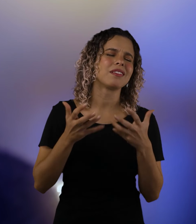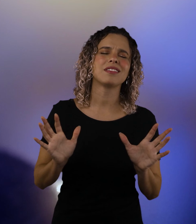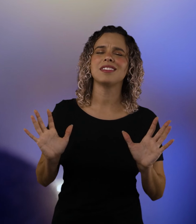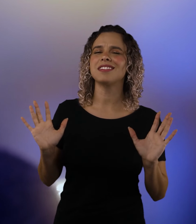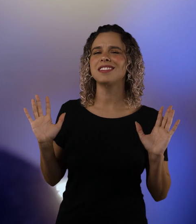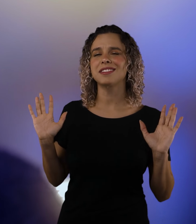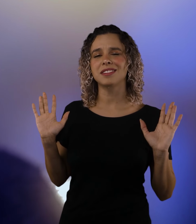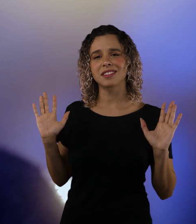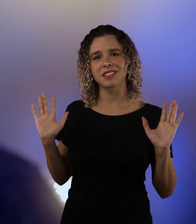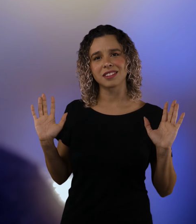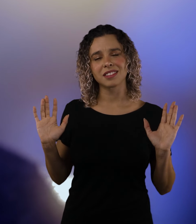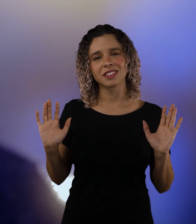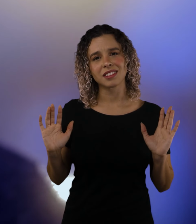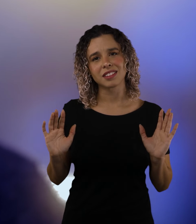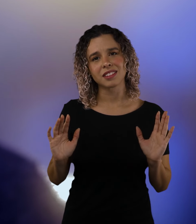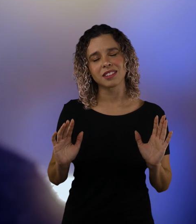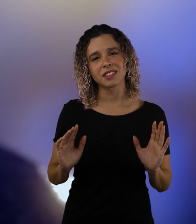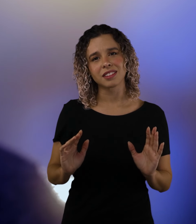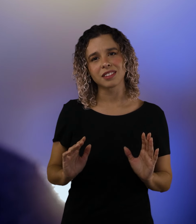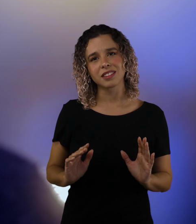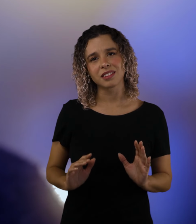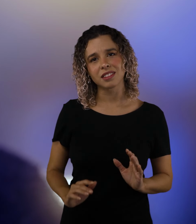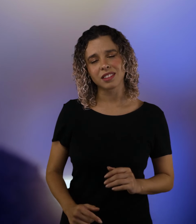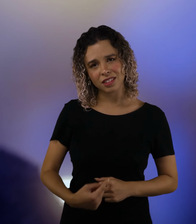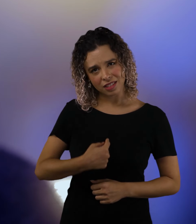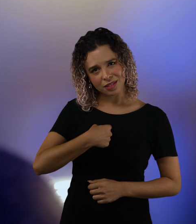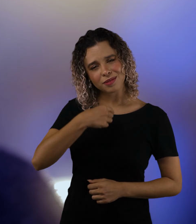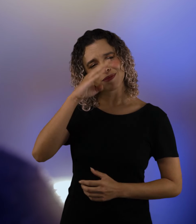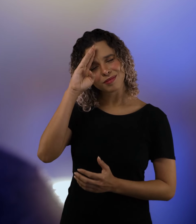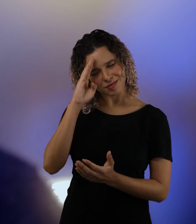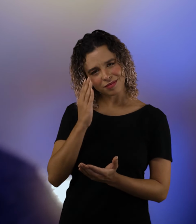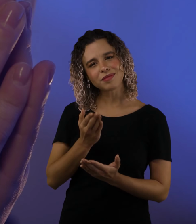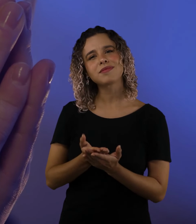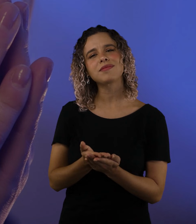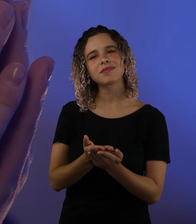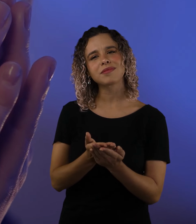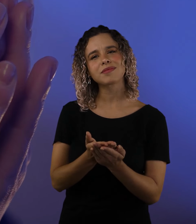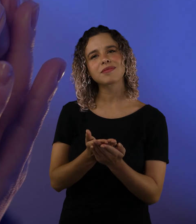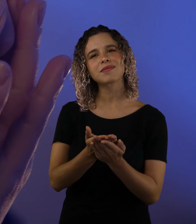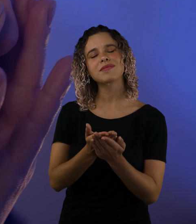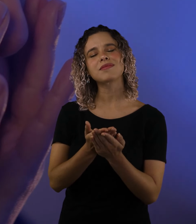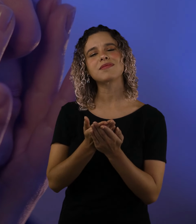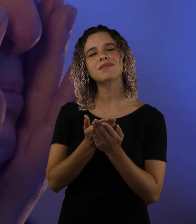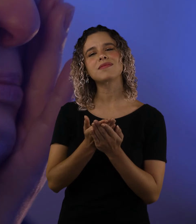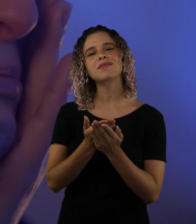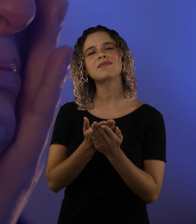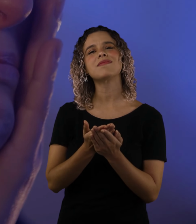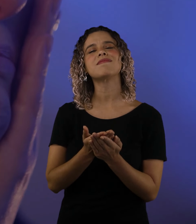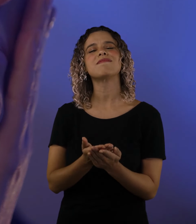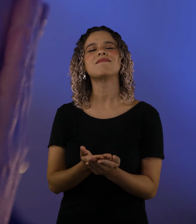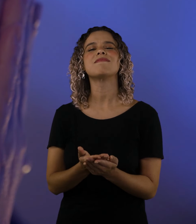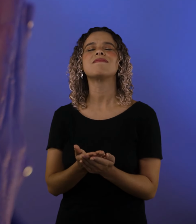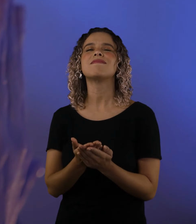Dou leve sorriso, o relógio tá parado, o tempo não. I believe. Enxugo as lágrimas com